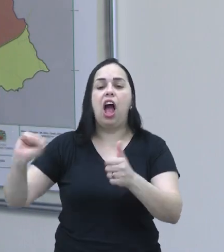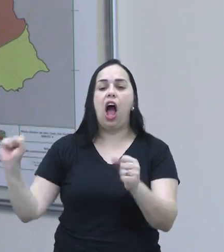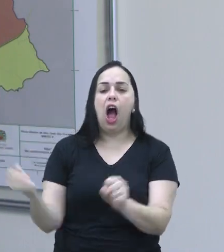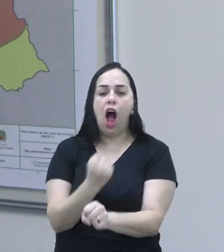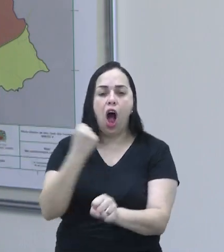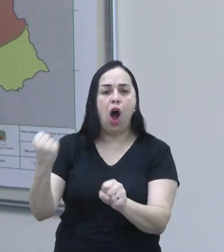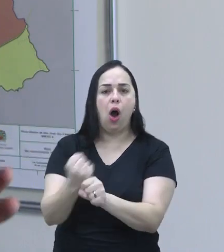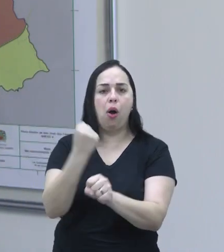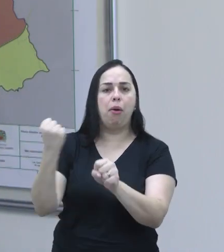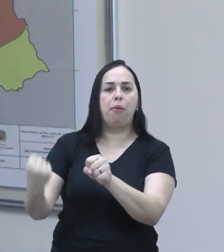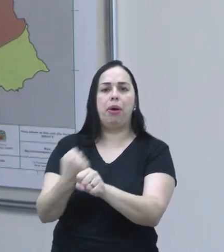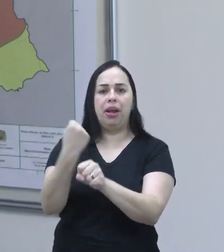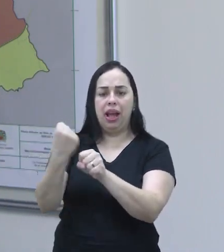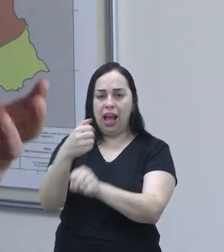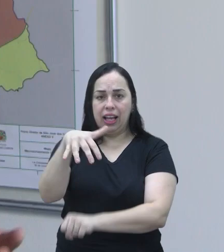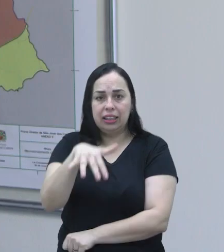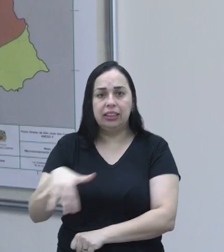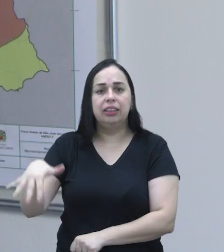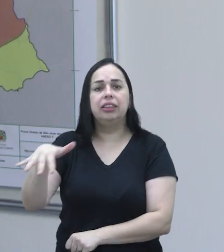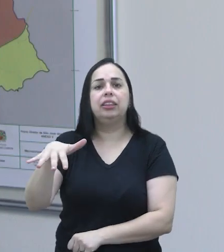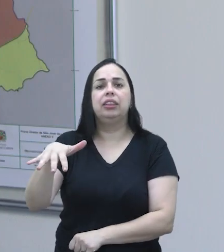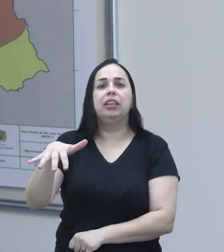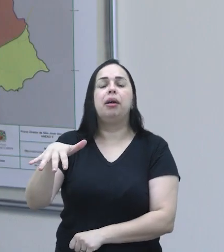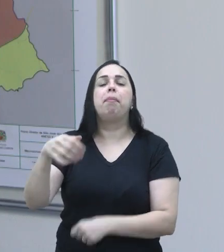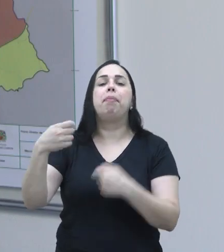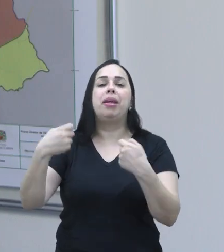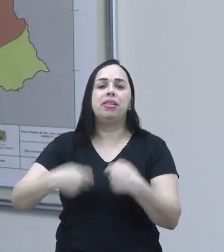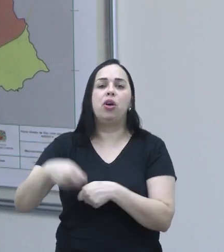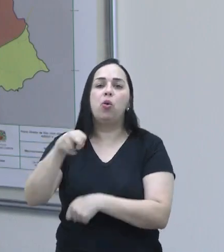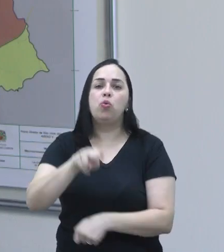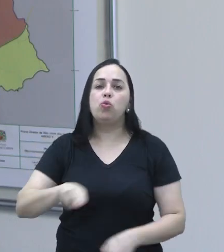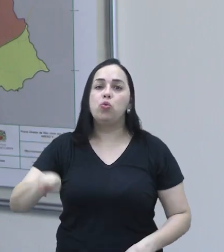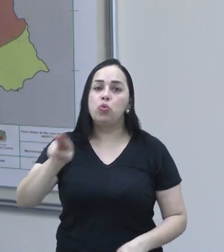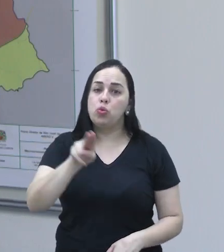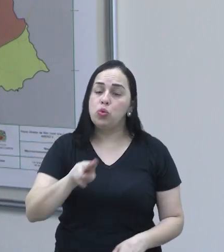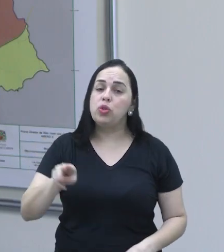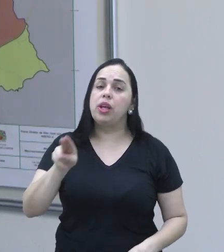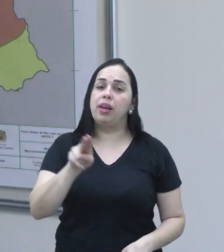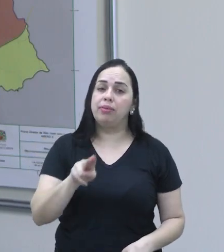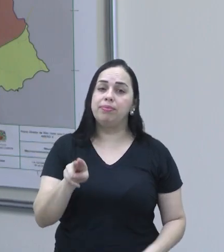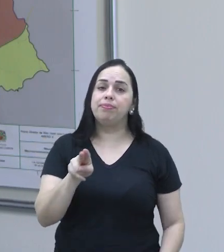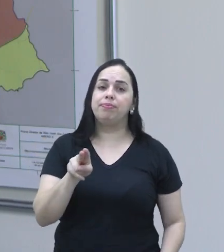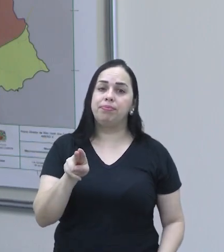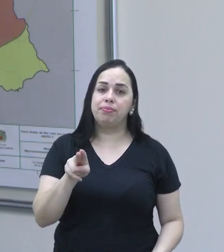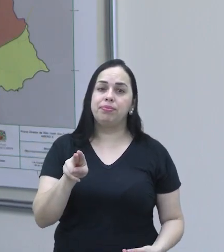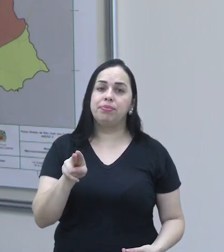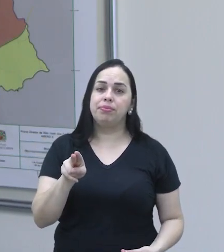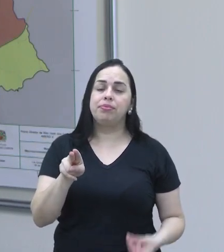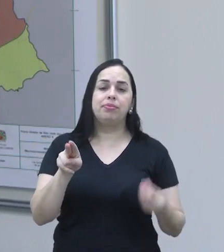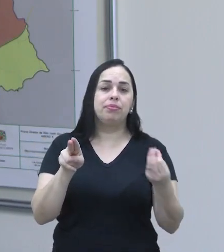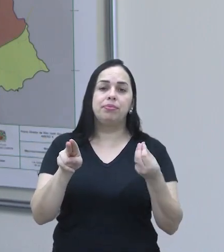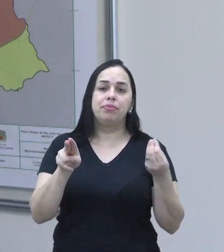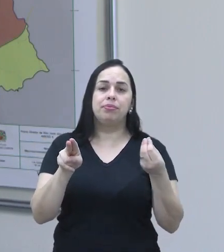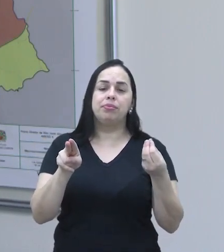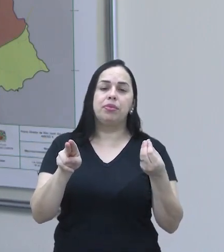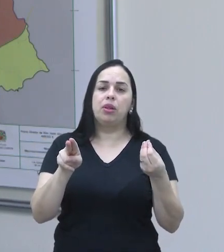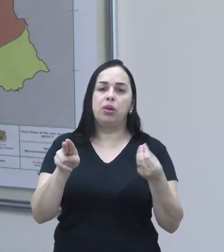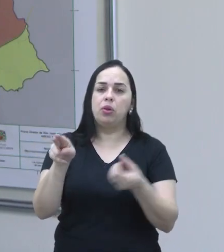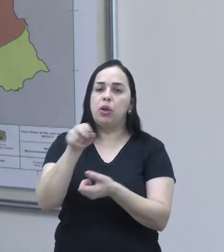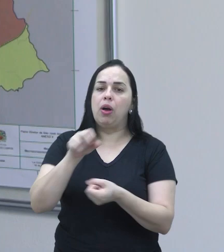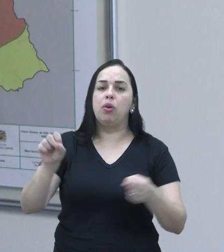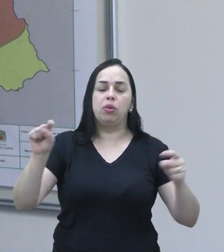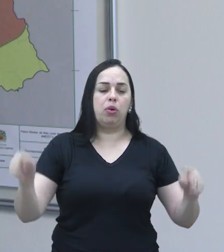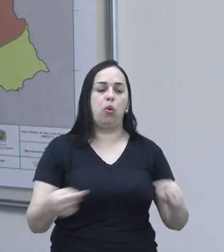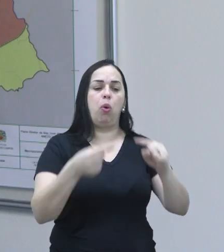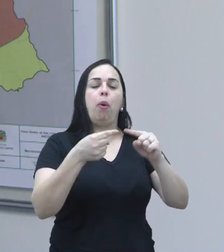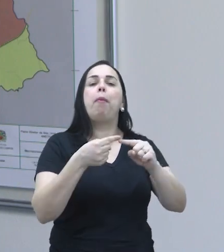construído, as obras, né, a construção civil na cidade, ia utilizar como política pública dos conceitos